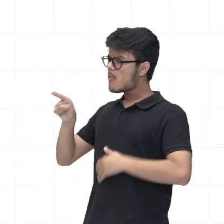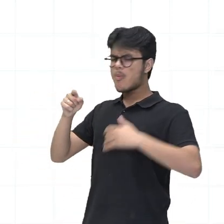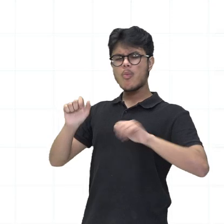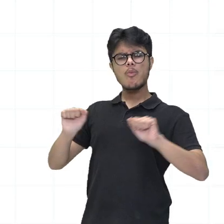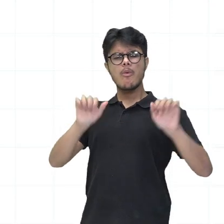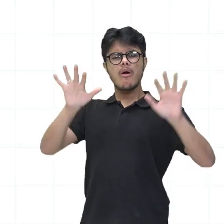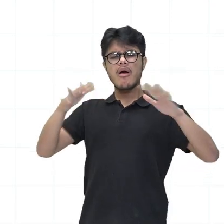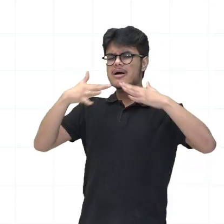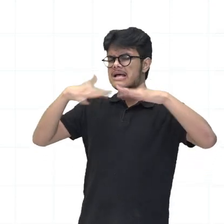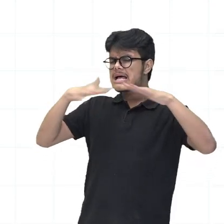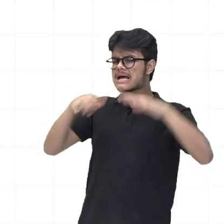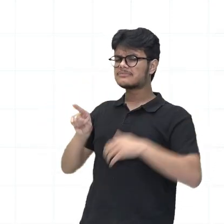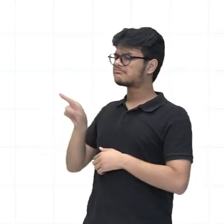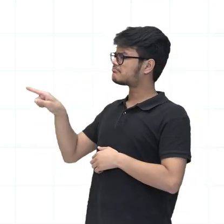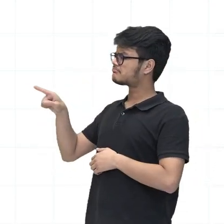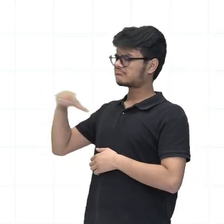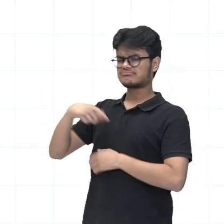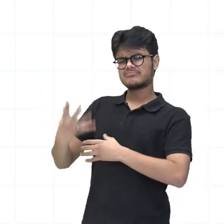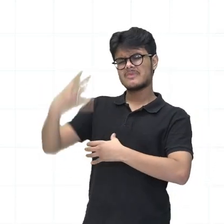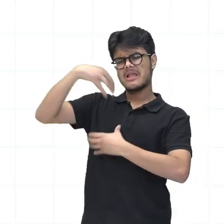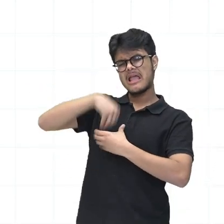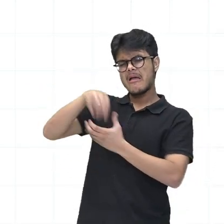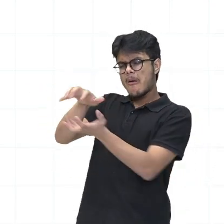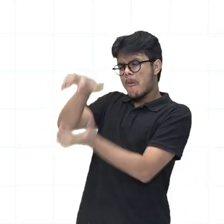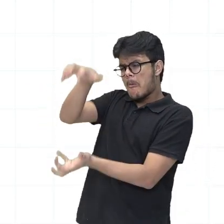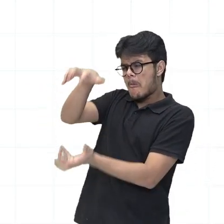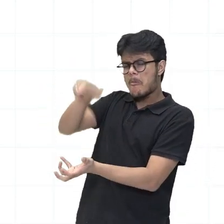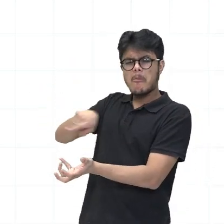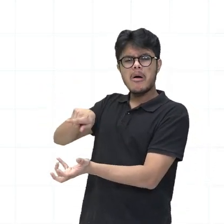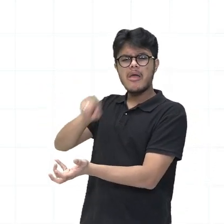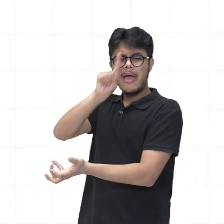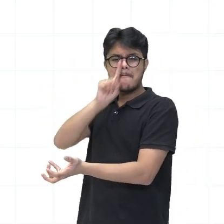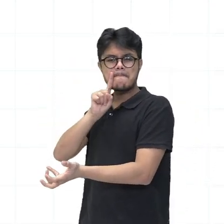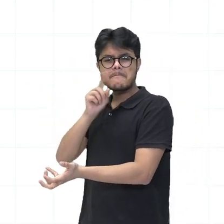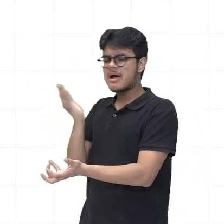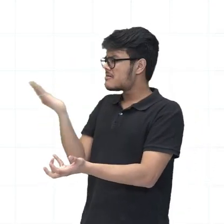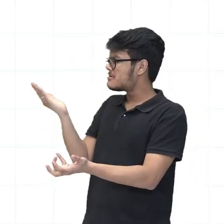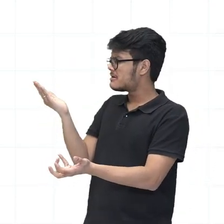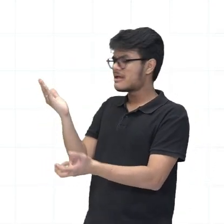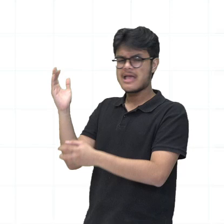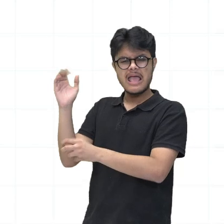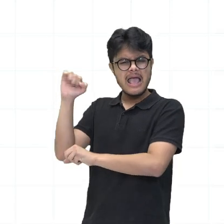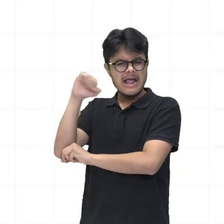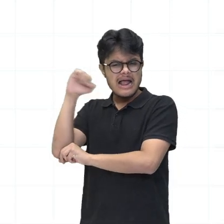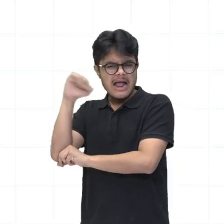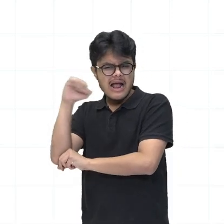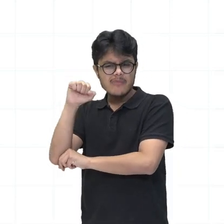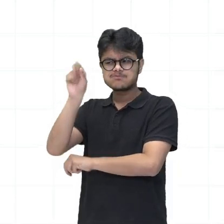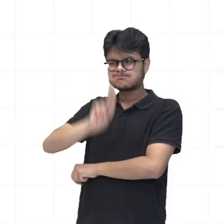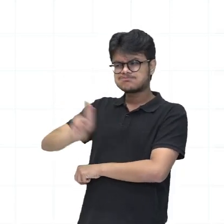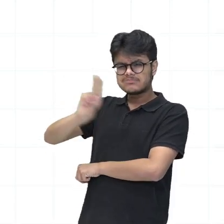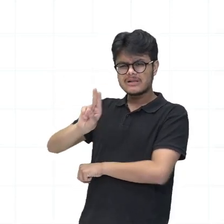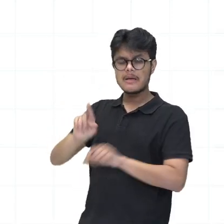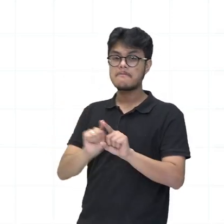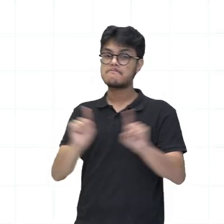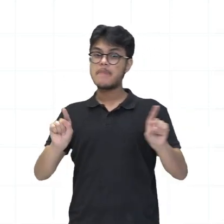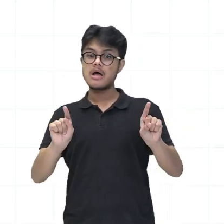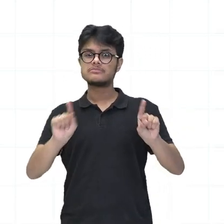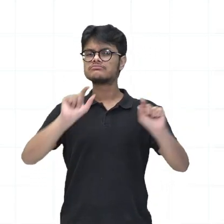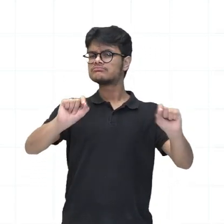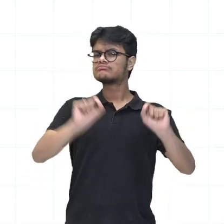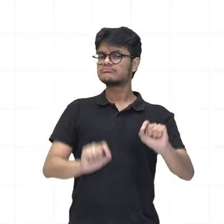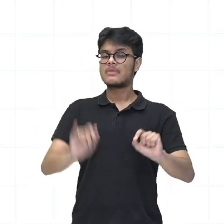como dentro de um cilindro sendo utilizado como combustível de um carro, né? Mas o gás natural ele também pode